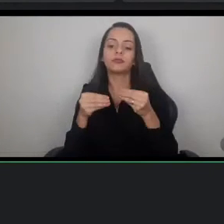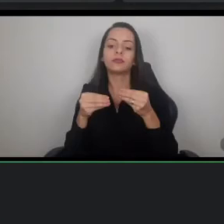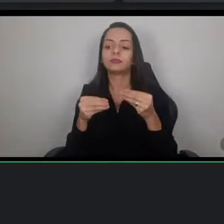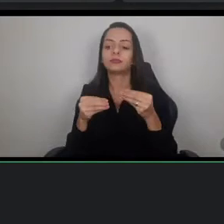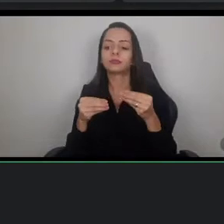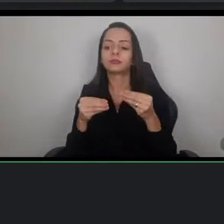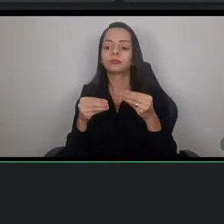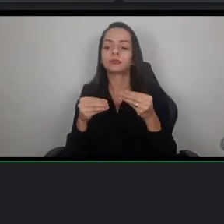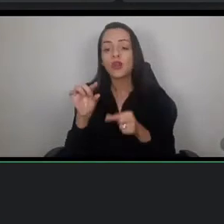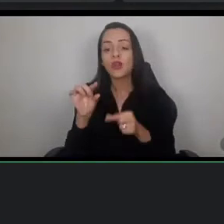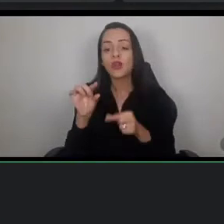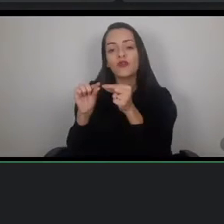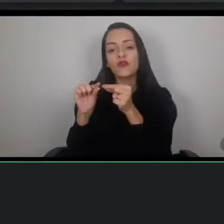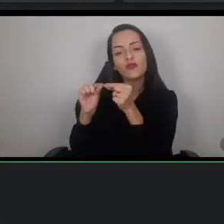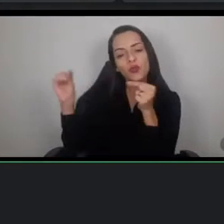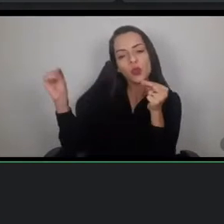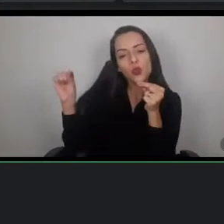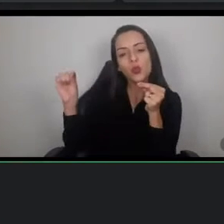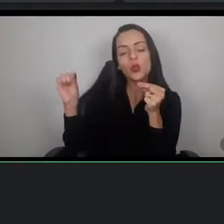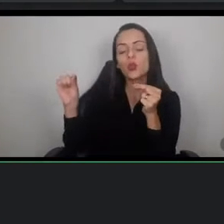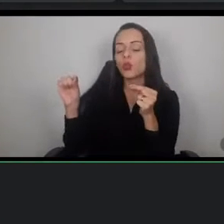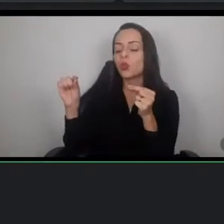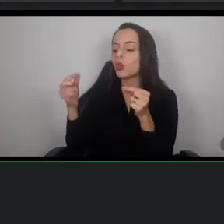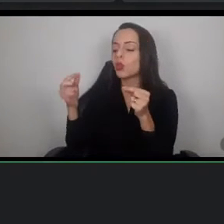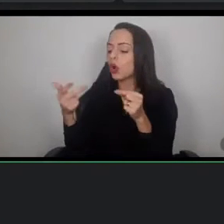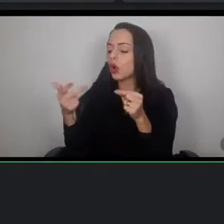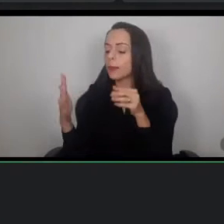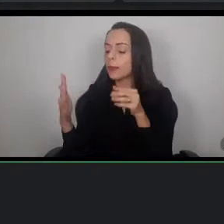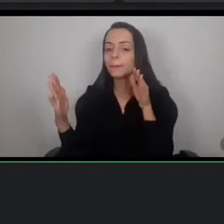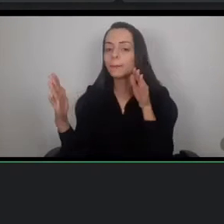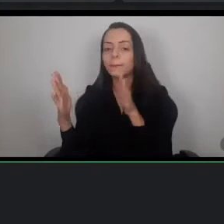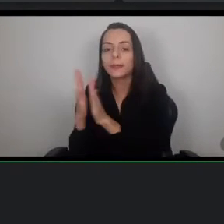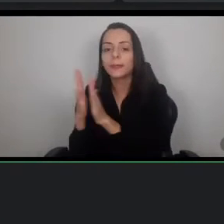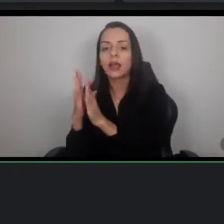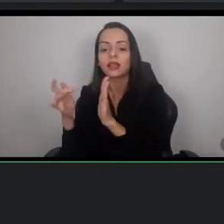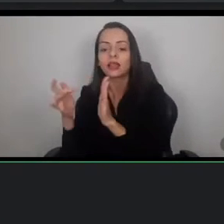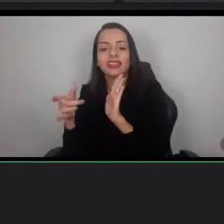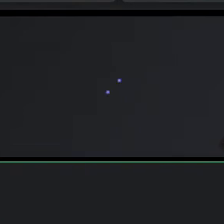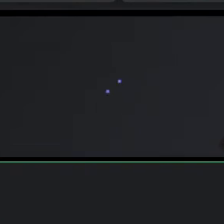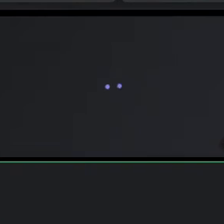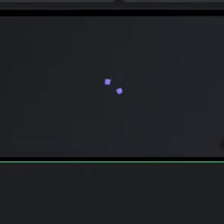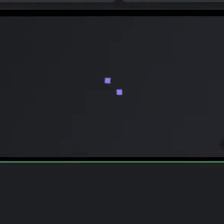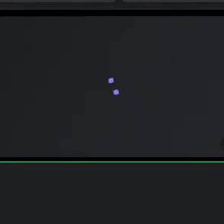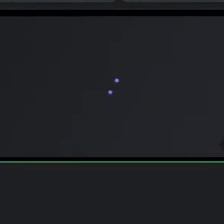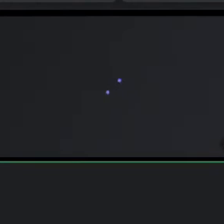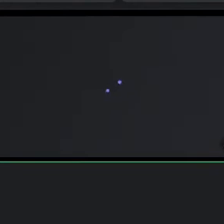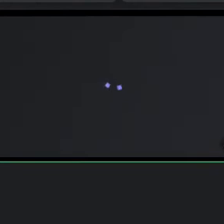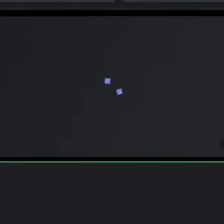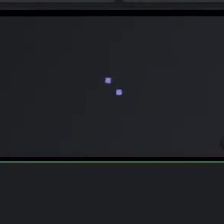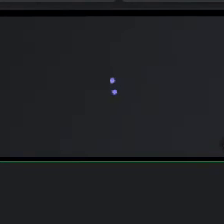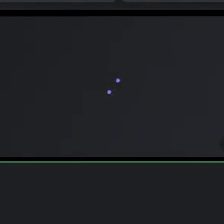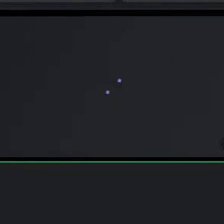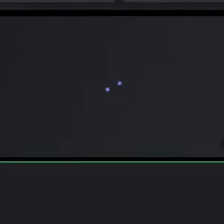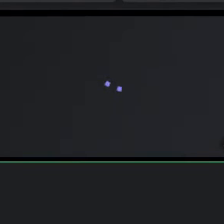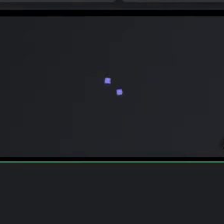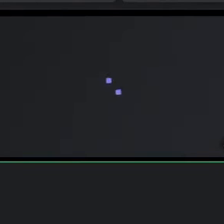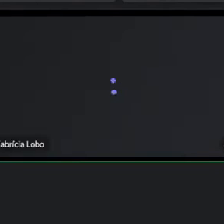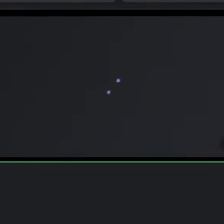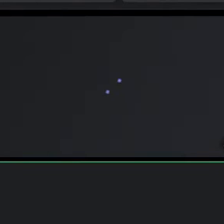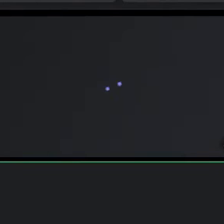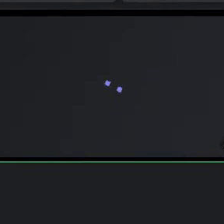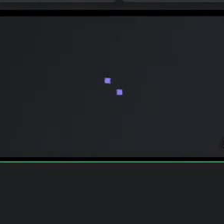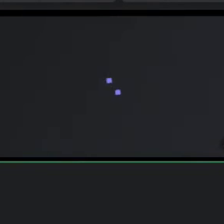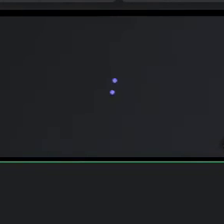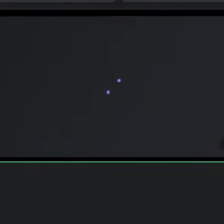fio, via perfurar a luva, deve se utilizar com a luva de raspa. Devemos também, o quê? Além disso, óculos de